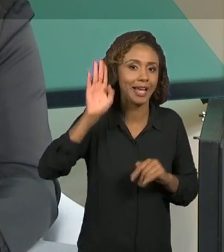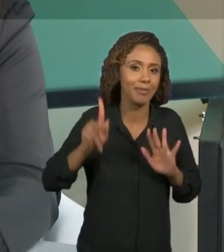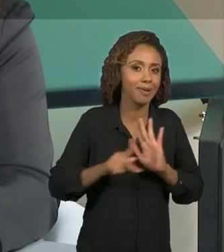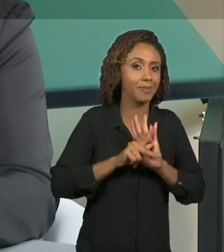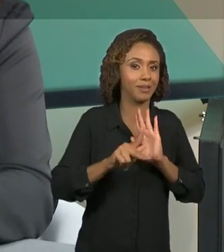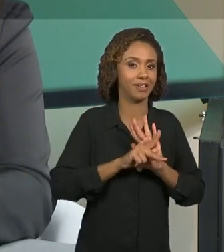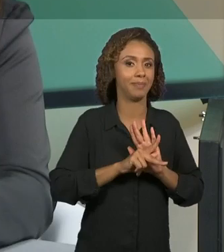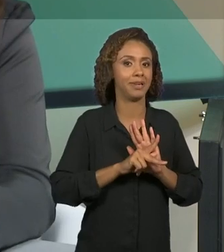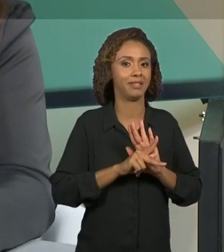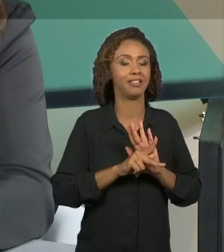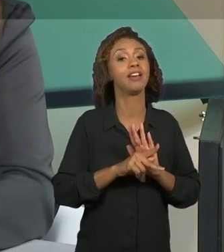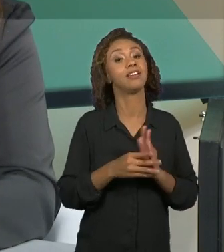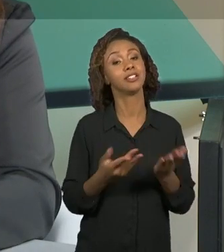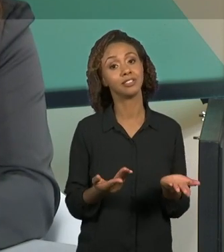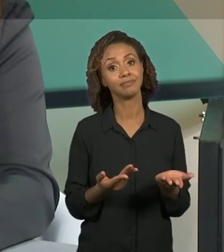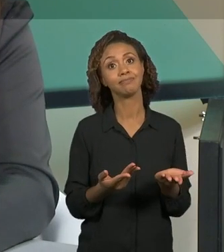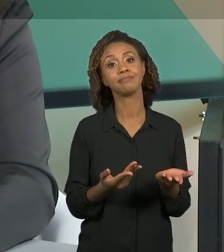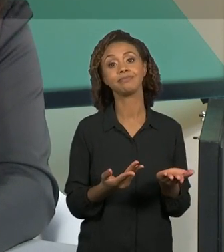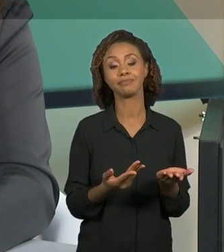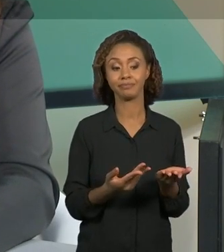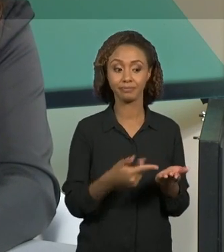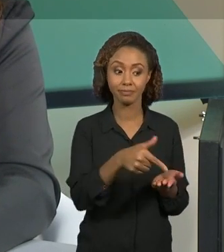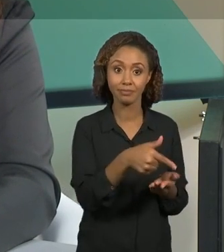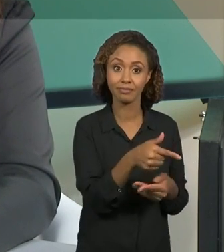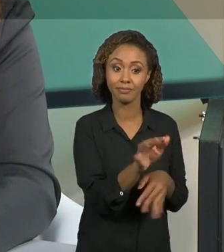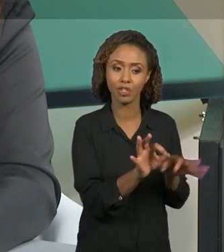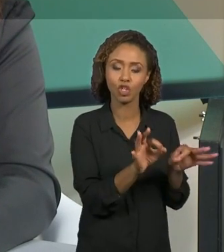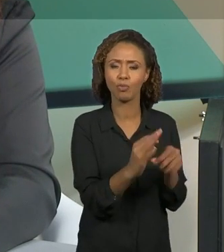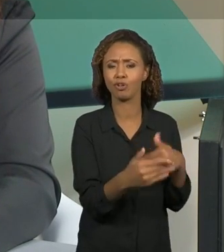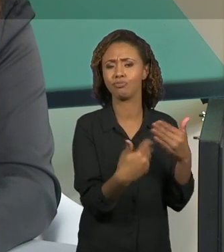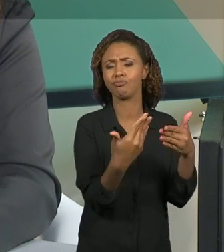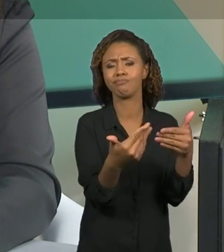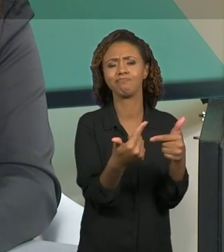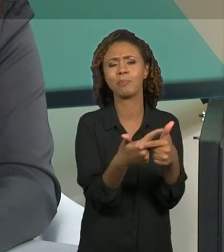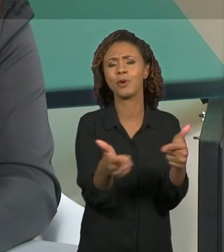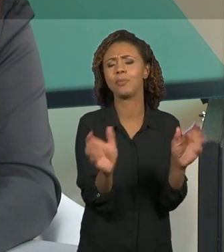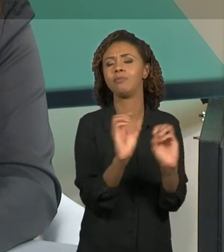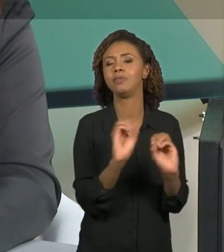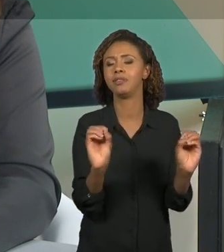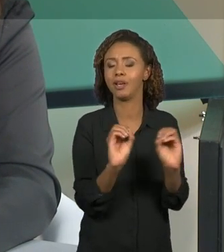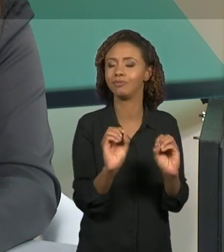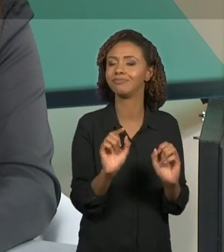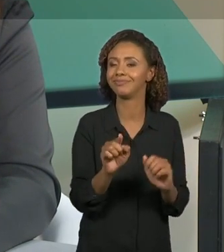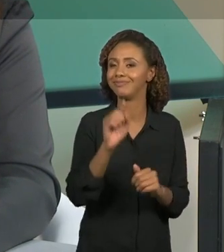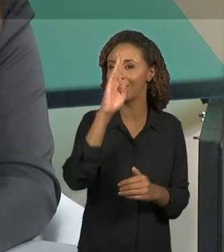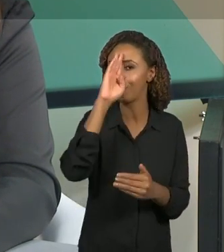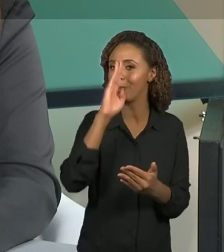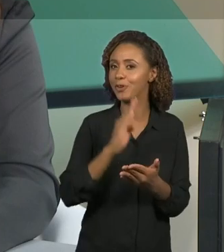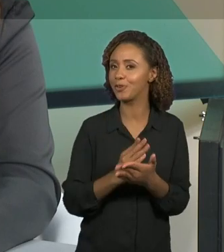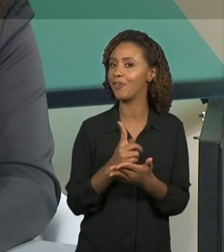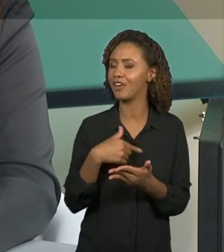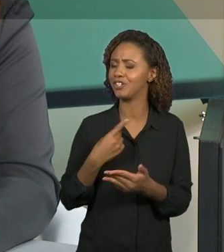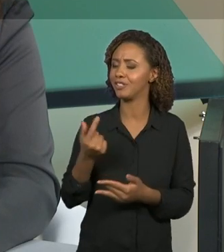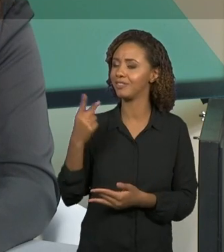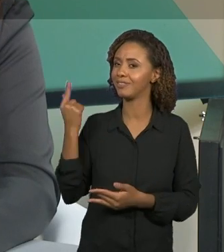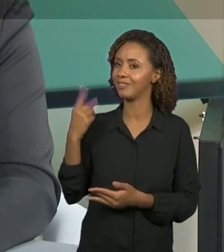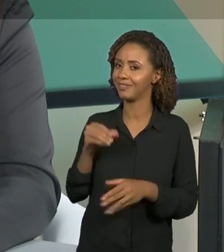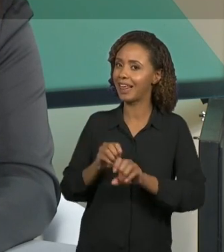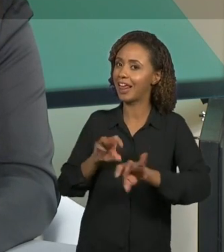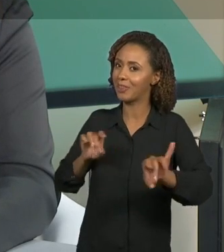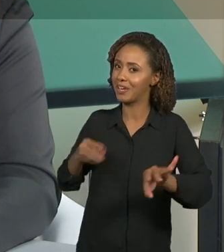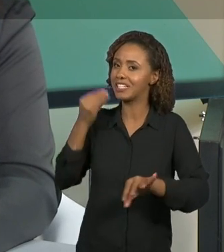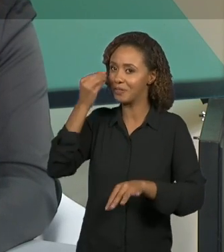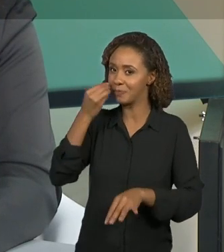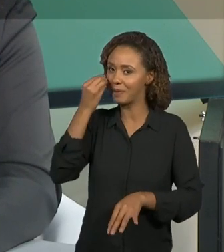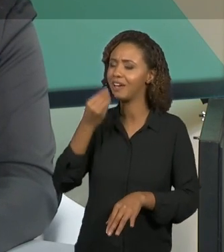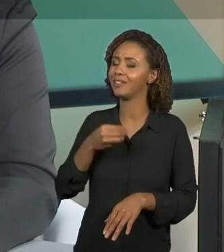para que esse trabalho se desenvolva sem nenhum problema tá pode confiar que a gente tá muito tempo trabalhando a educação a